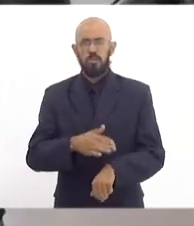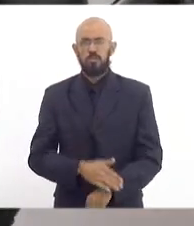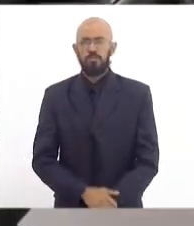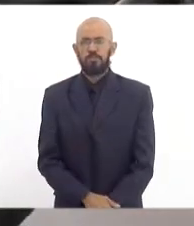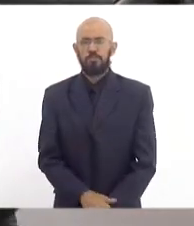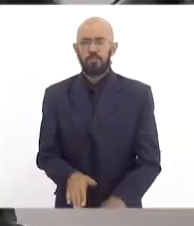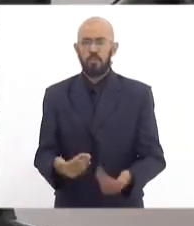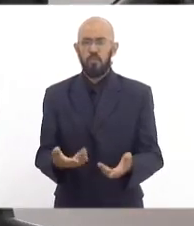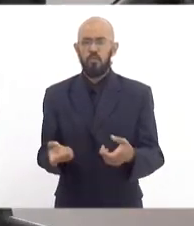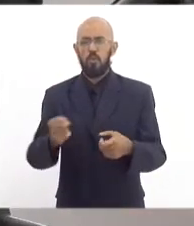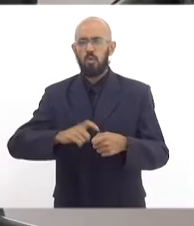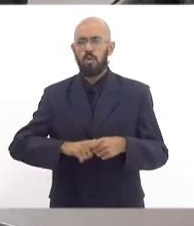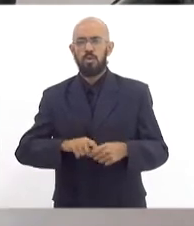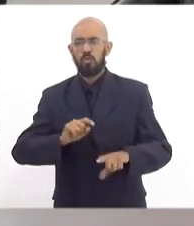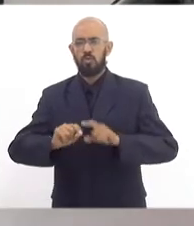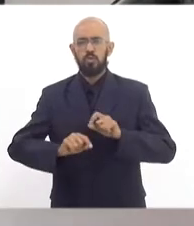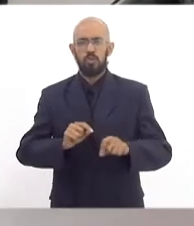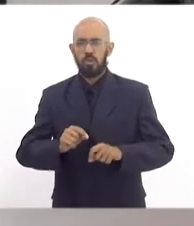aqui